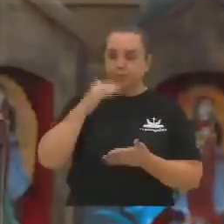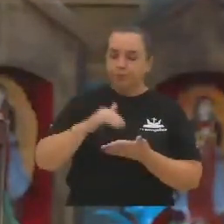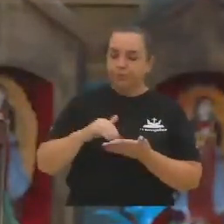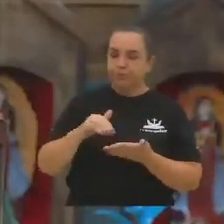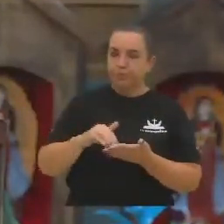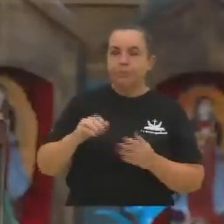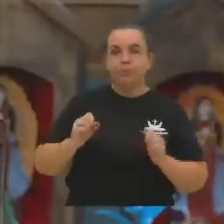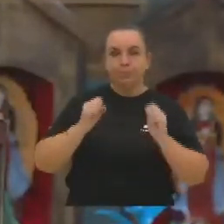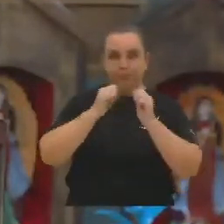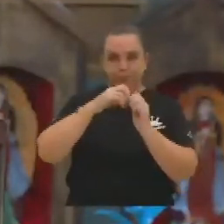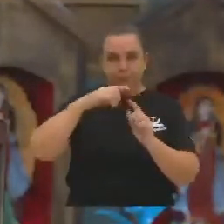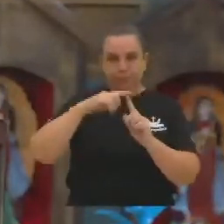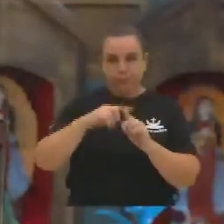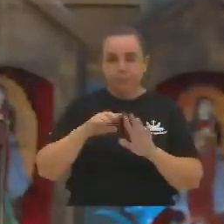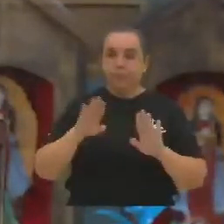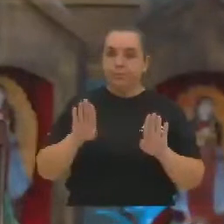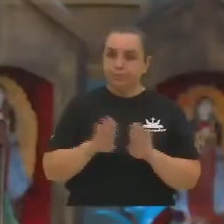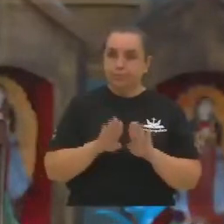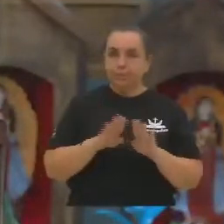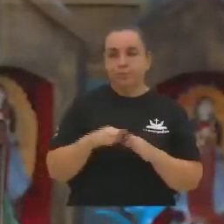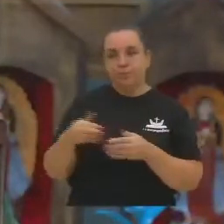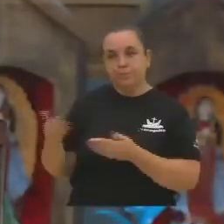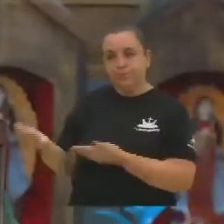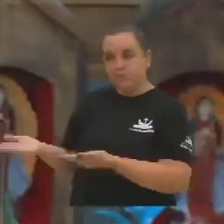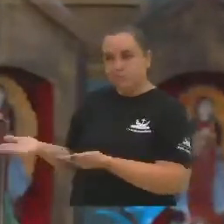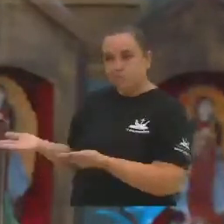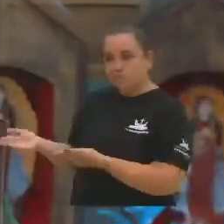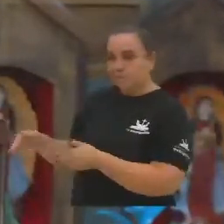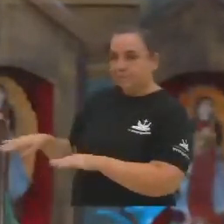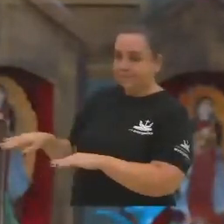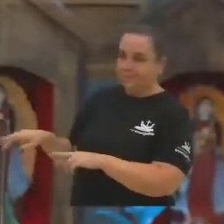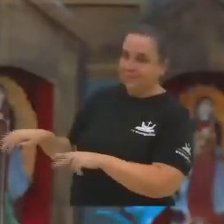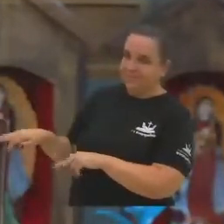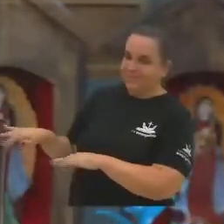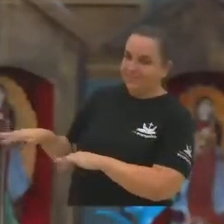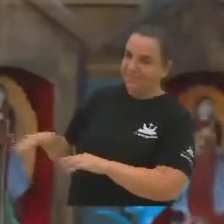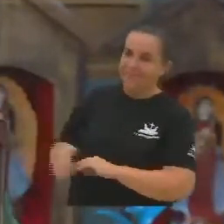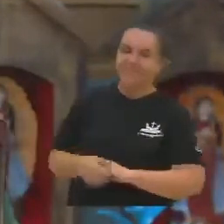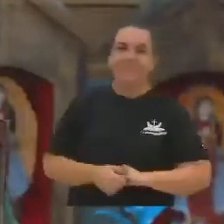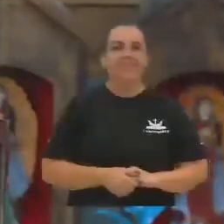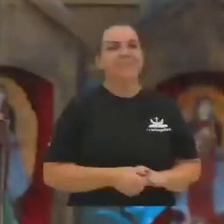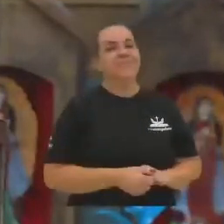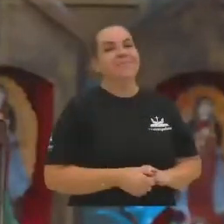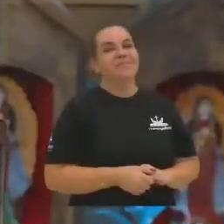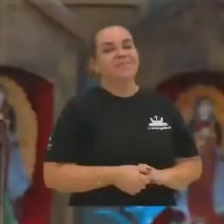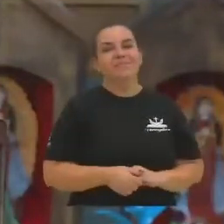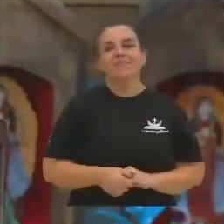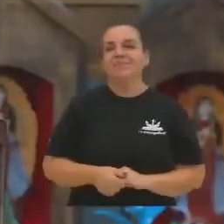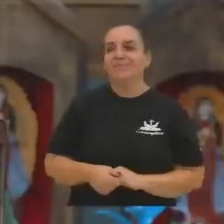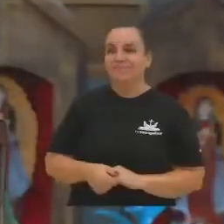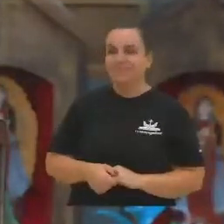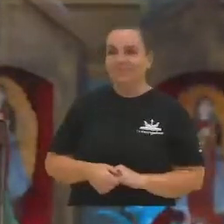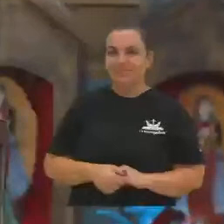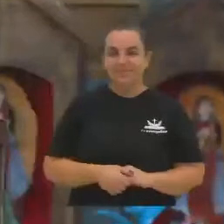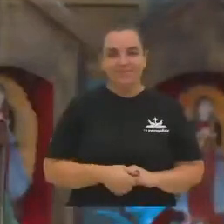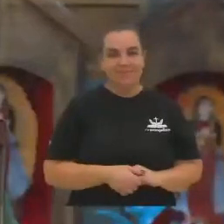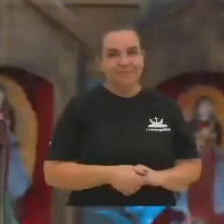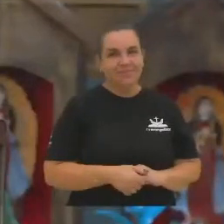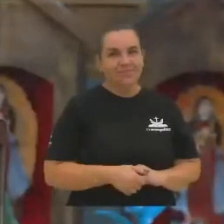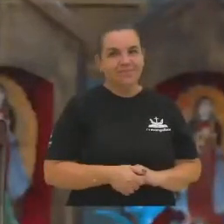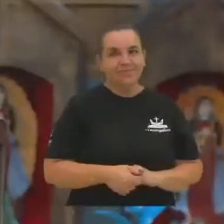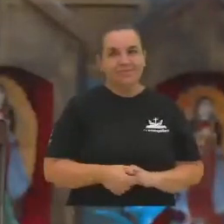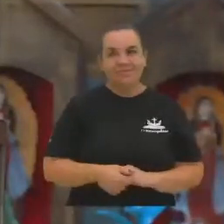Secretaria do Santuário ou pelo telefone 41 3233